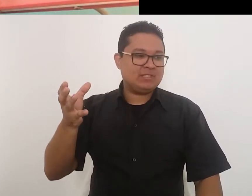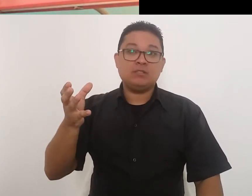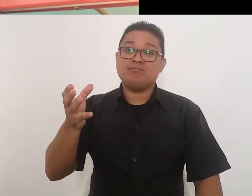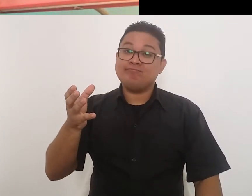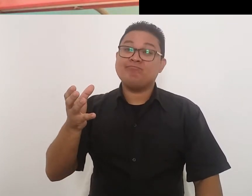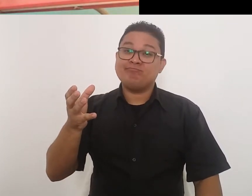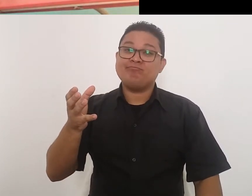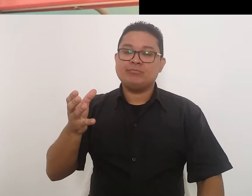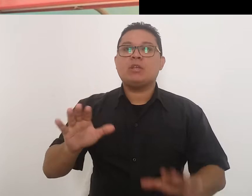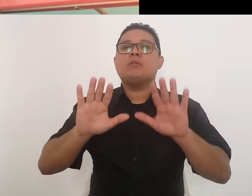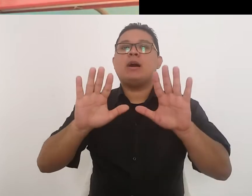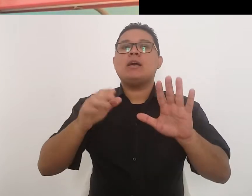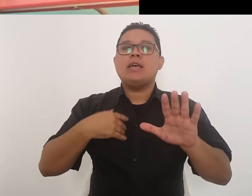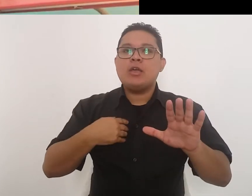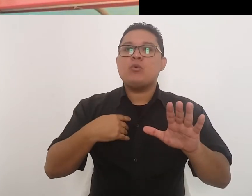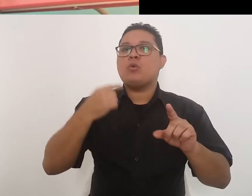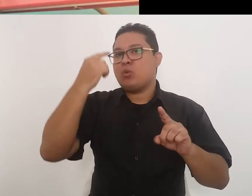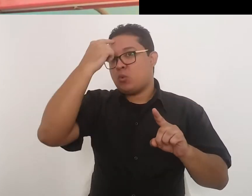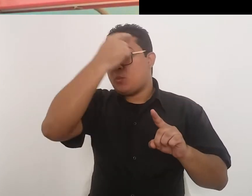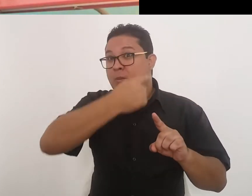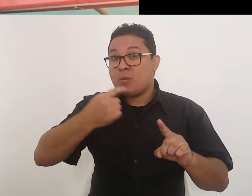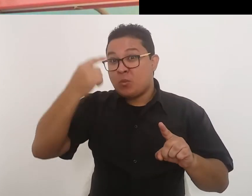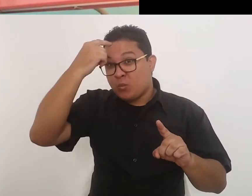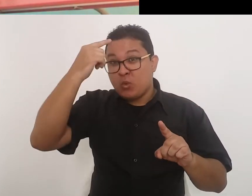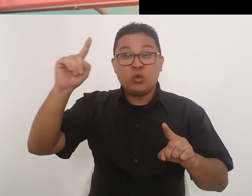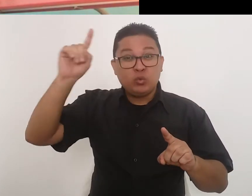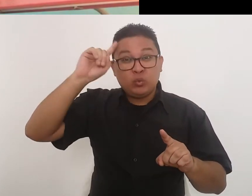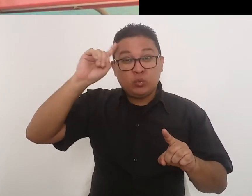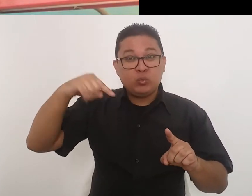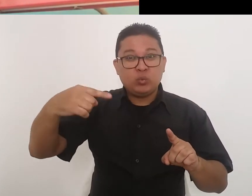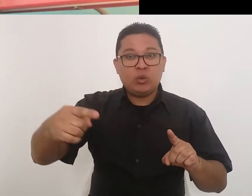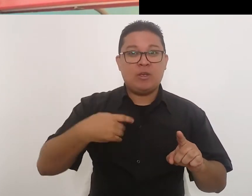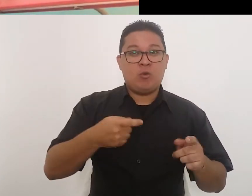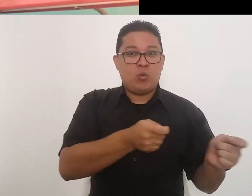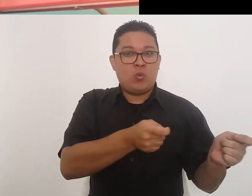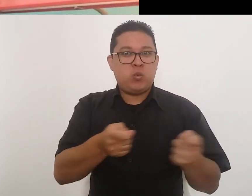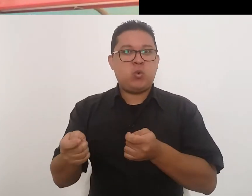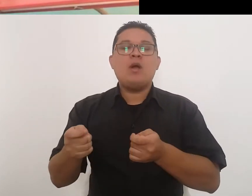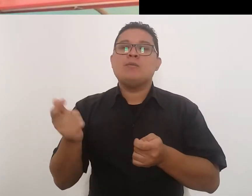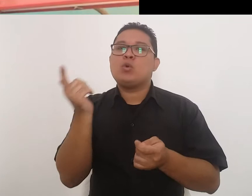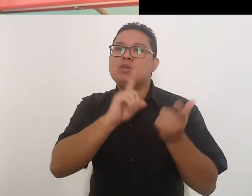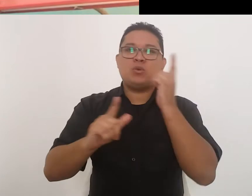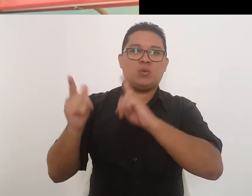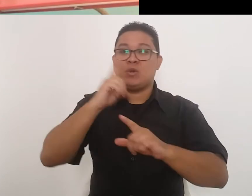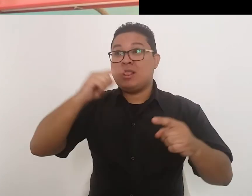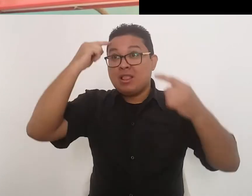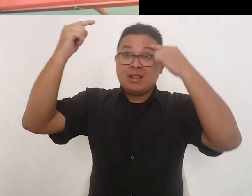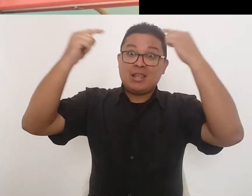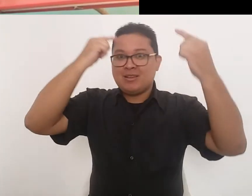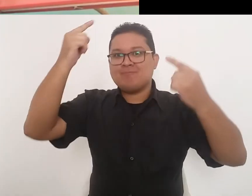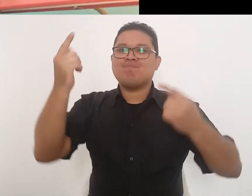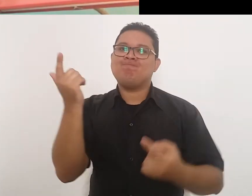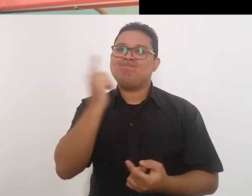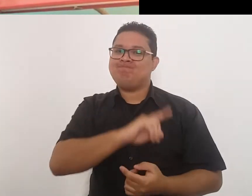uma noção melhor do que eu fiz, por exemplo, ao longo de uma semana. Então, a primeira dica e a dica básica